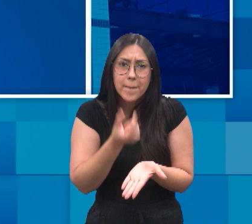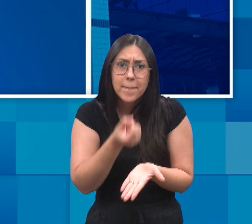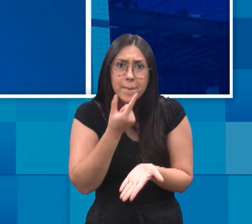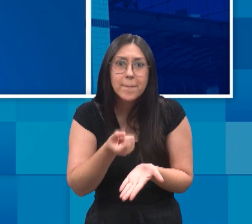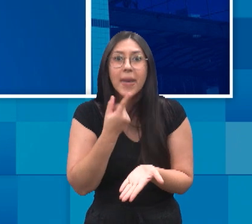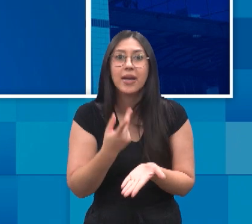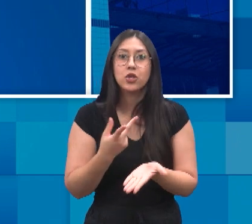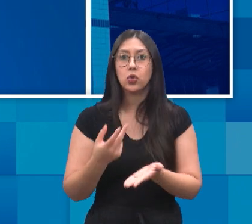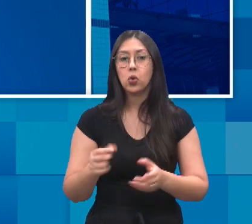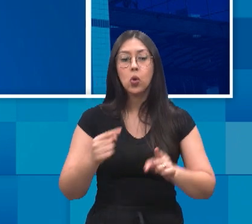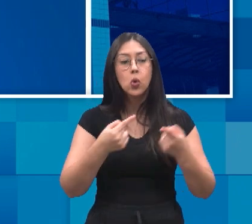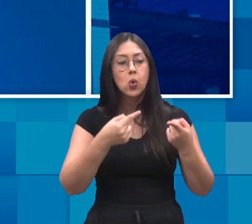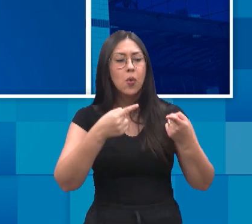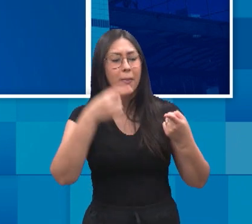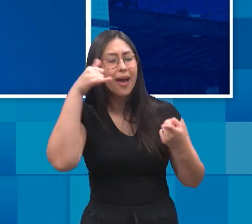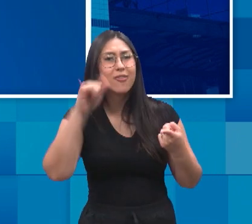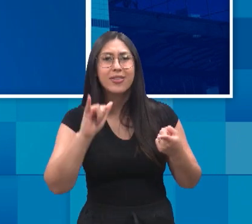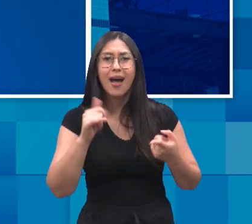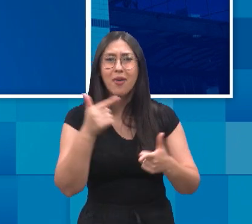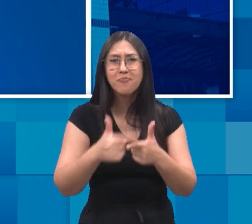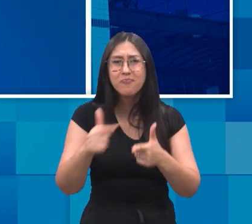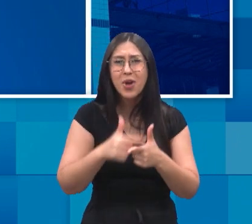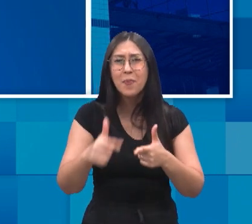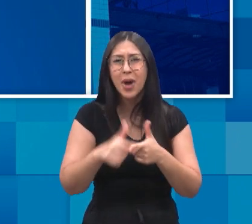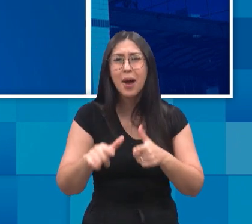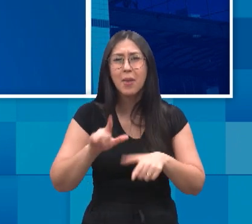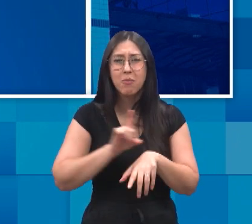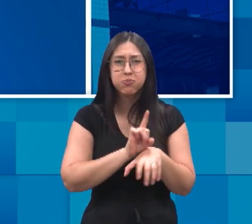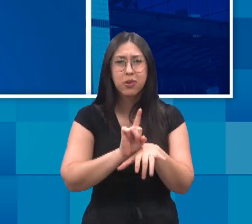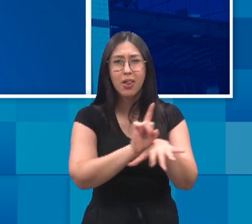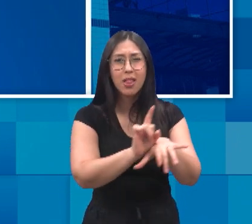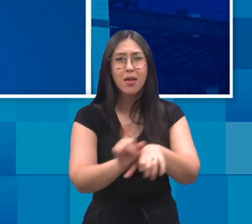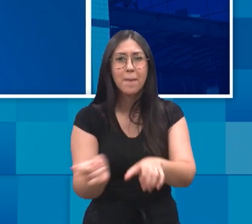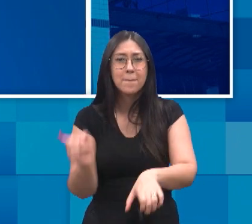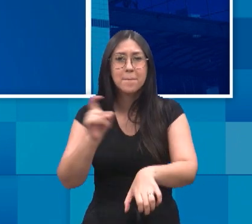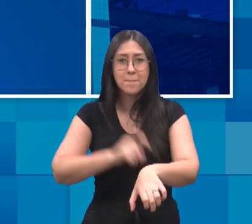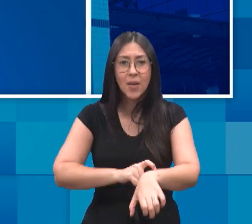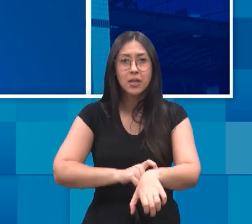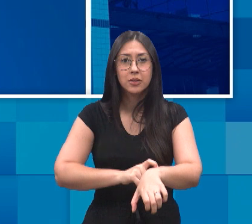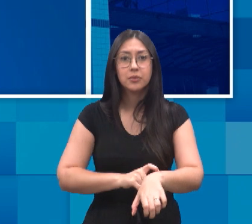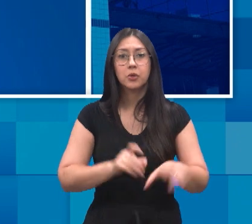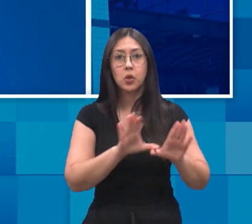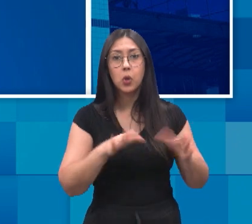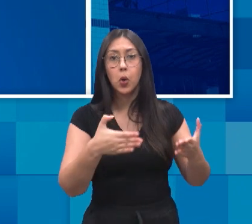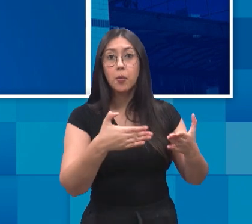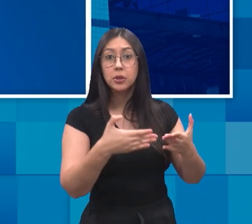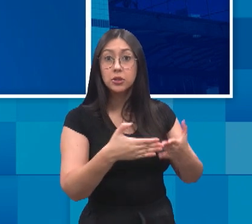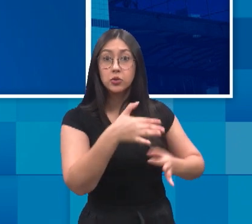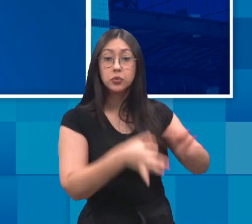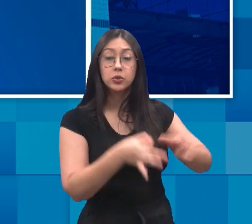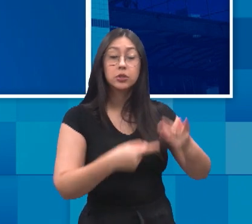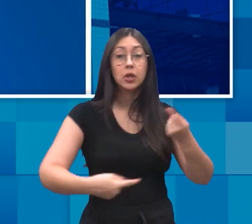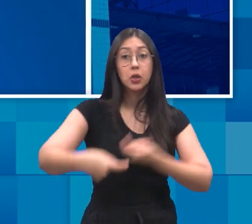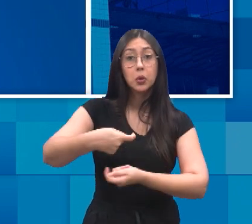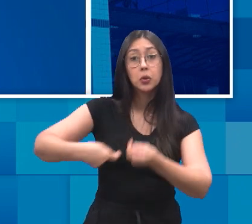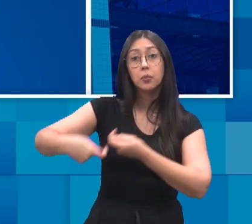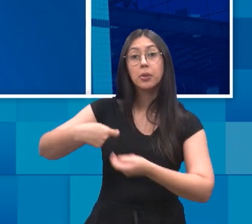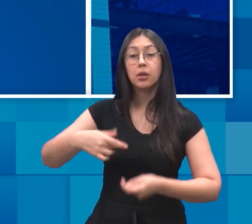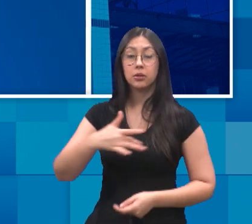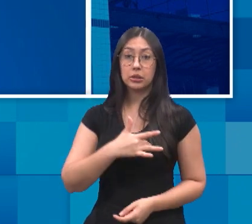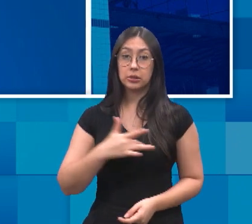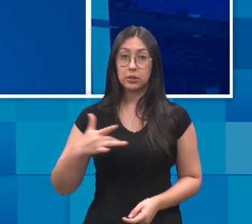município de São José dos Campos. Rito ordinário, Comissões Justiça, Economia e Saúde. Processo número